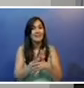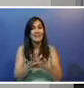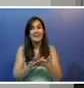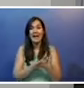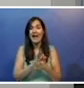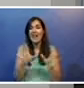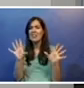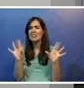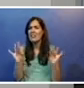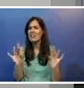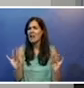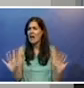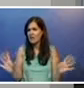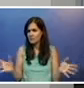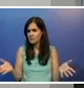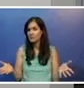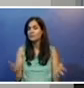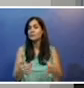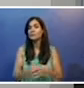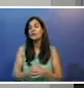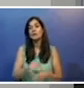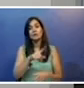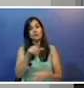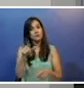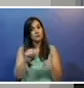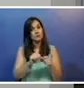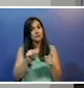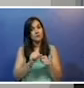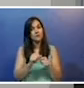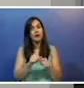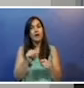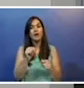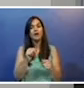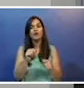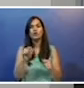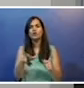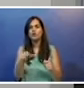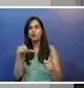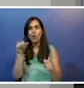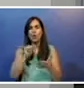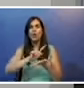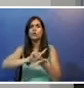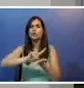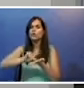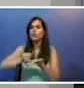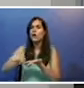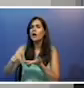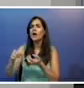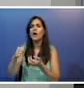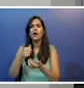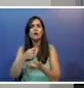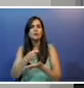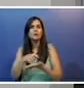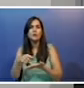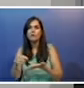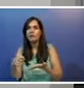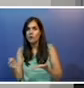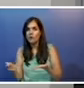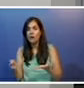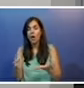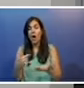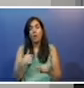detalhe, seguir item por item, eu tenho certeza, a partir da escolha, obviamente, do que vocês vão querer escrever. De repente eu quero